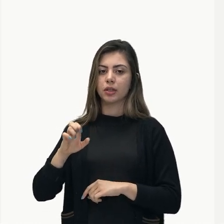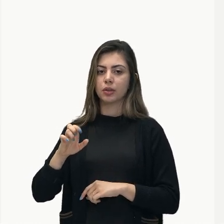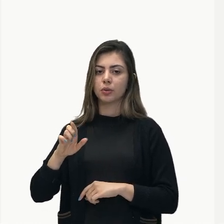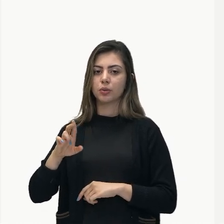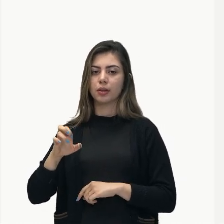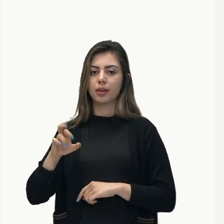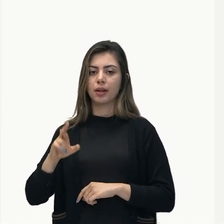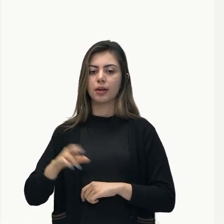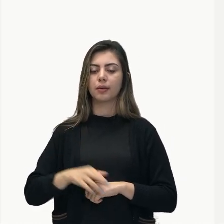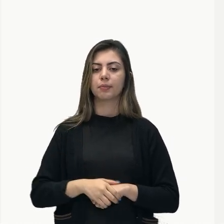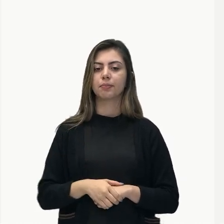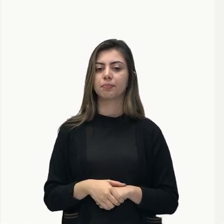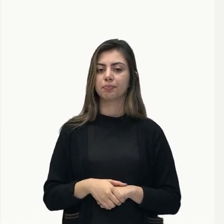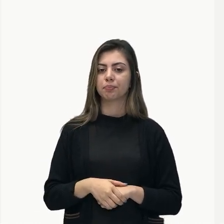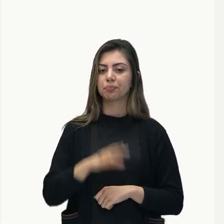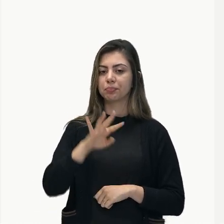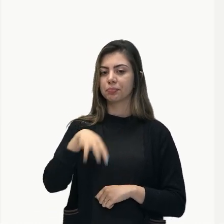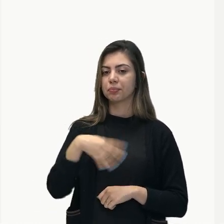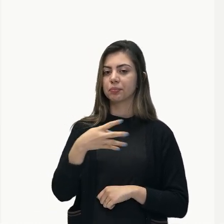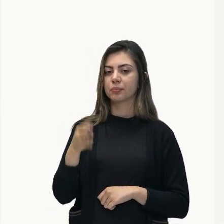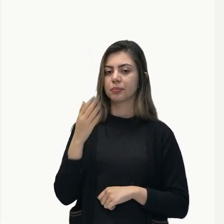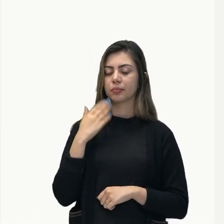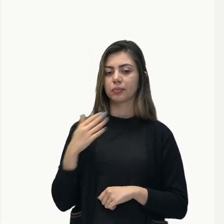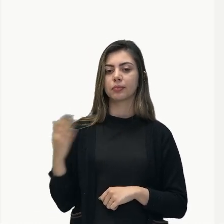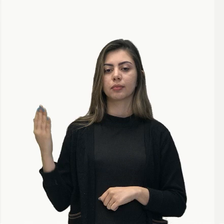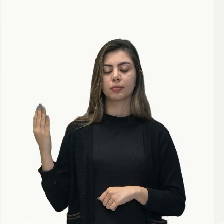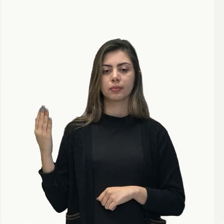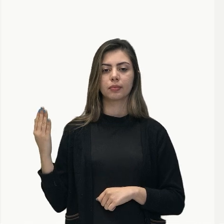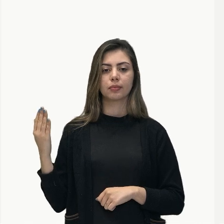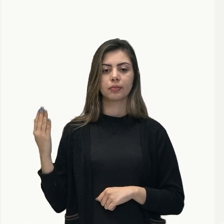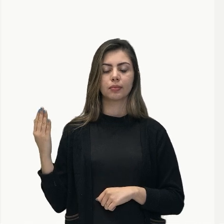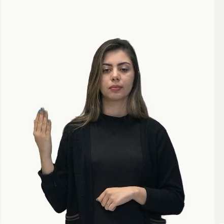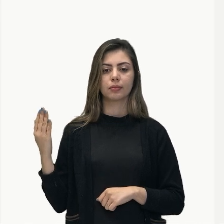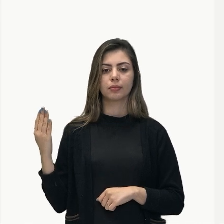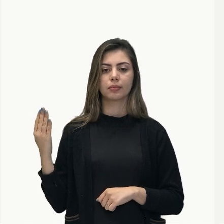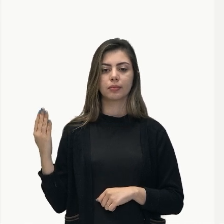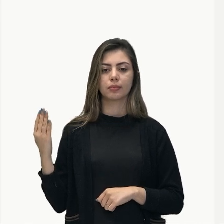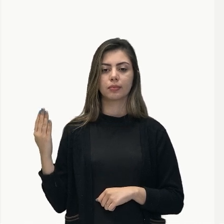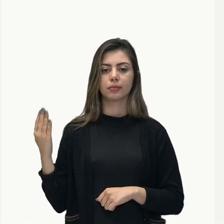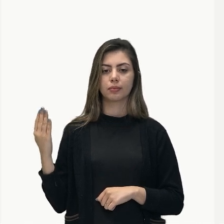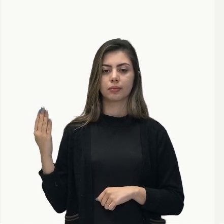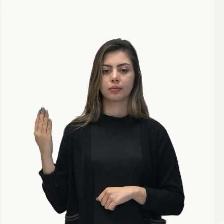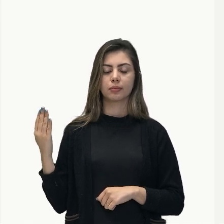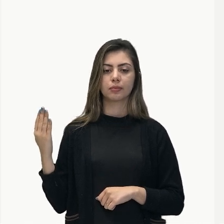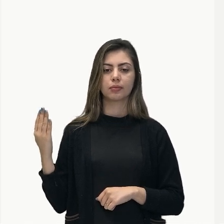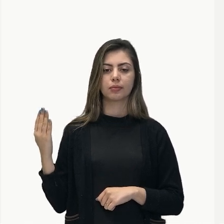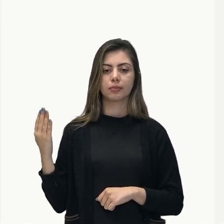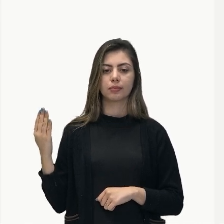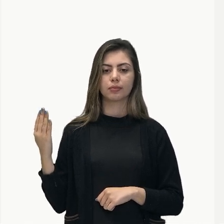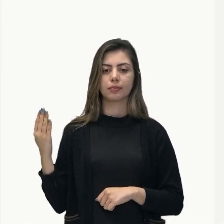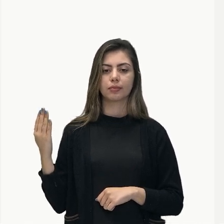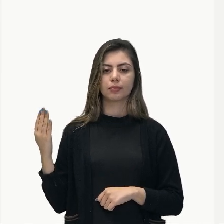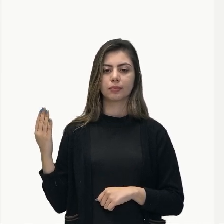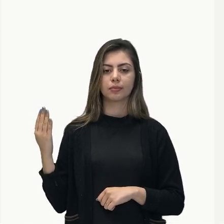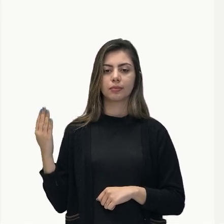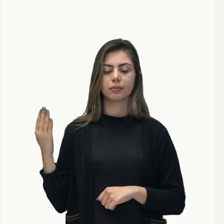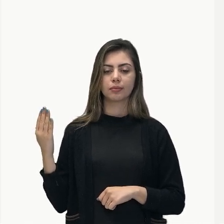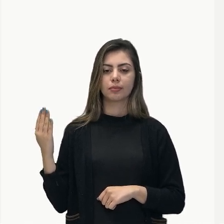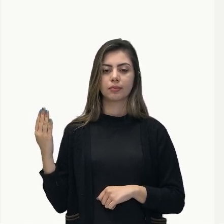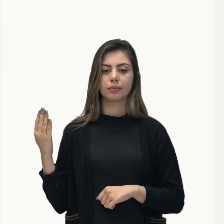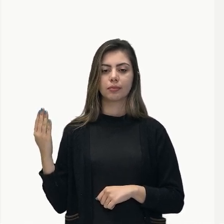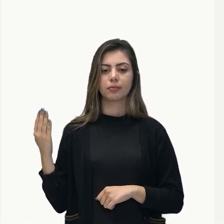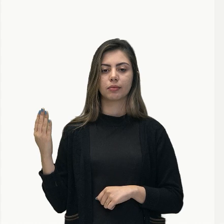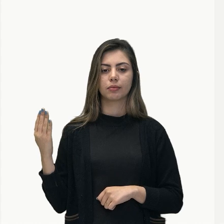ele veia, nosotros veíamos, vosotros veíais